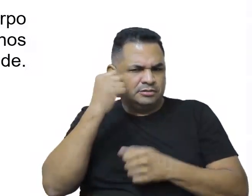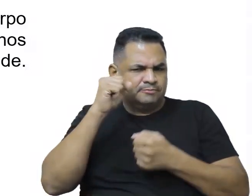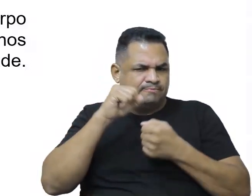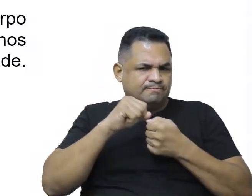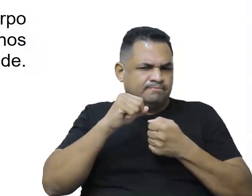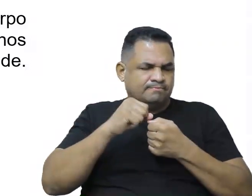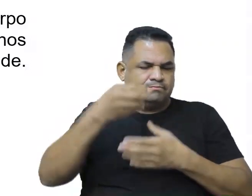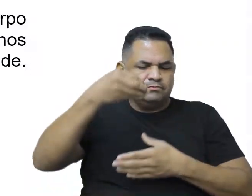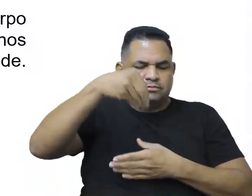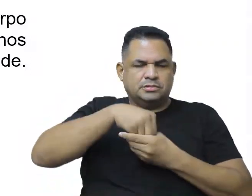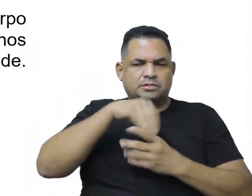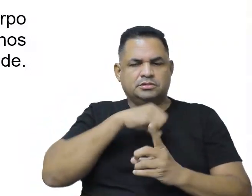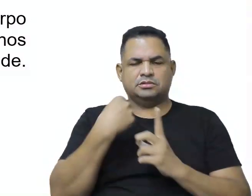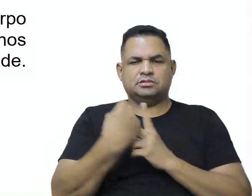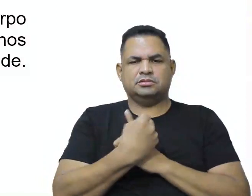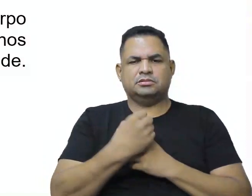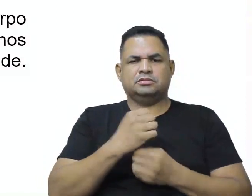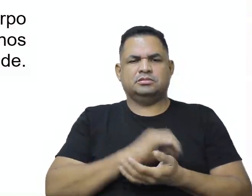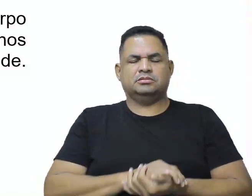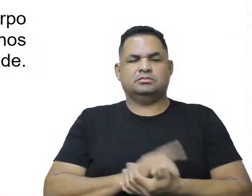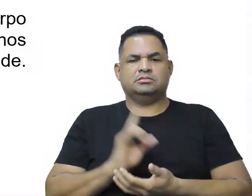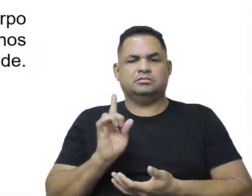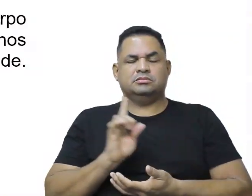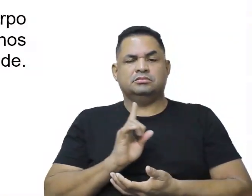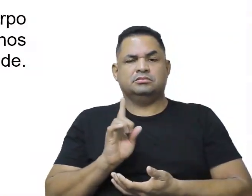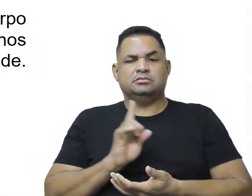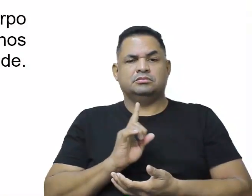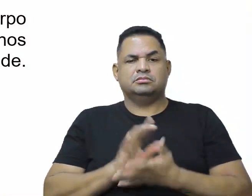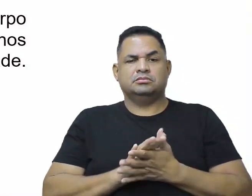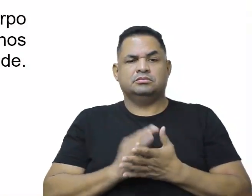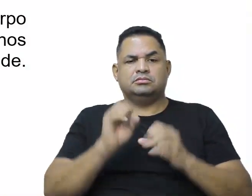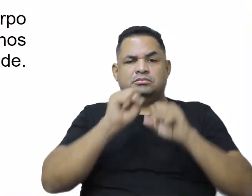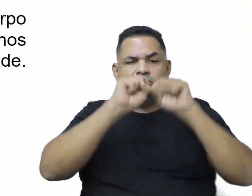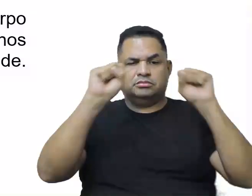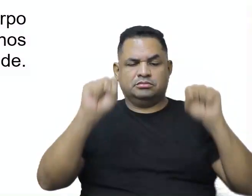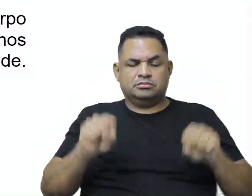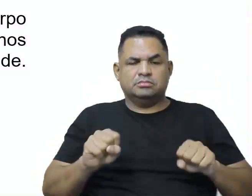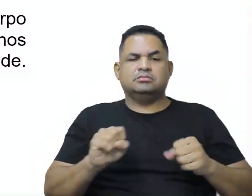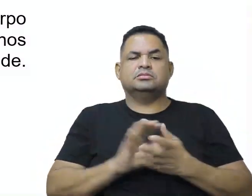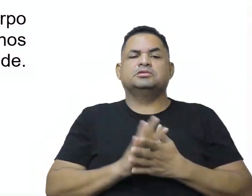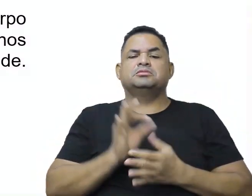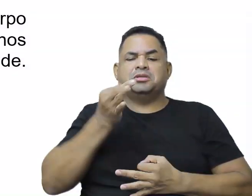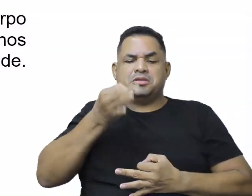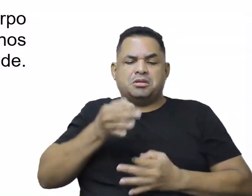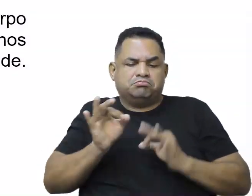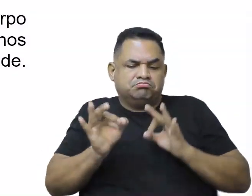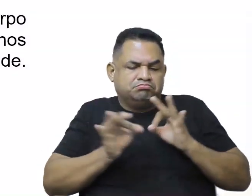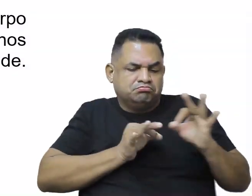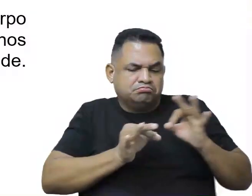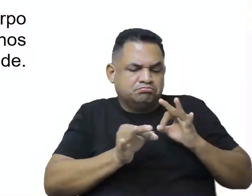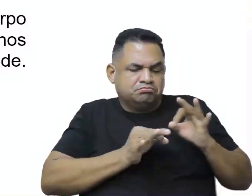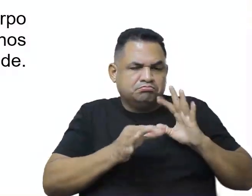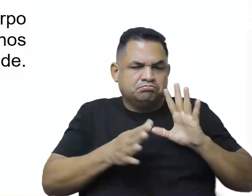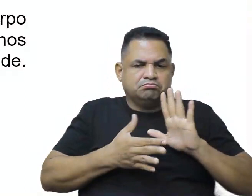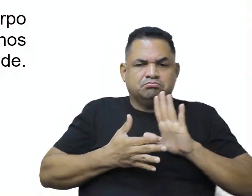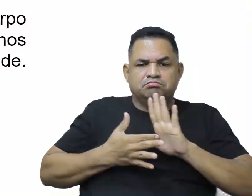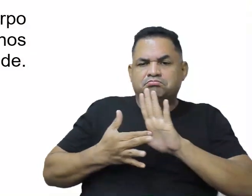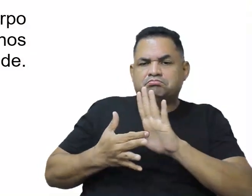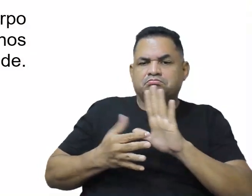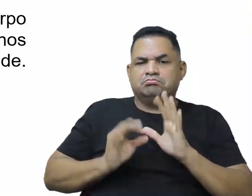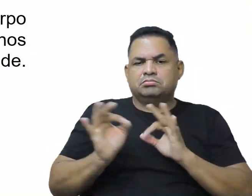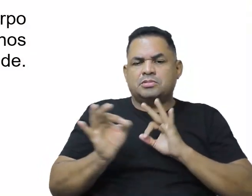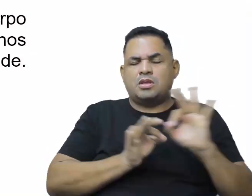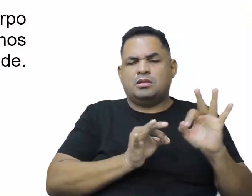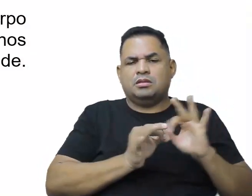pensar e agir em sociedade não ele é sistematizado sim né Essas representações são